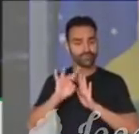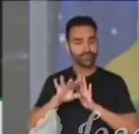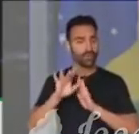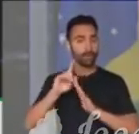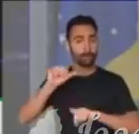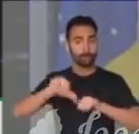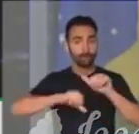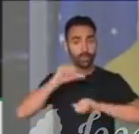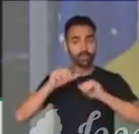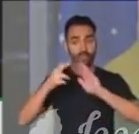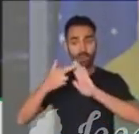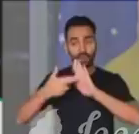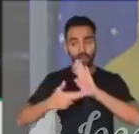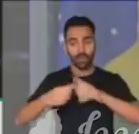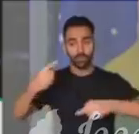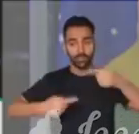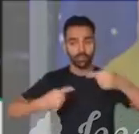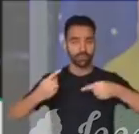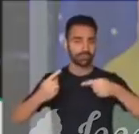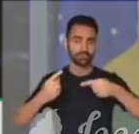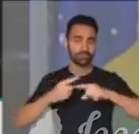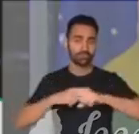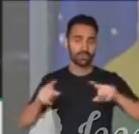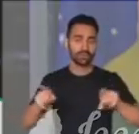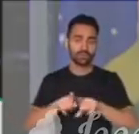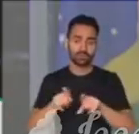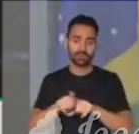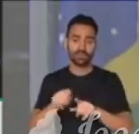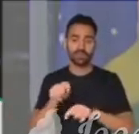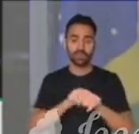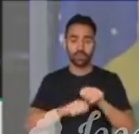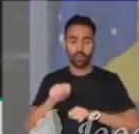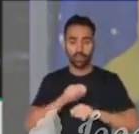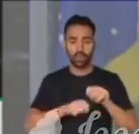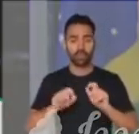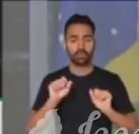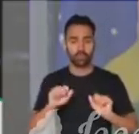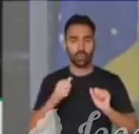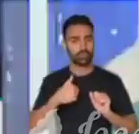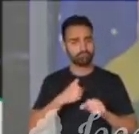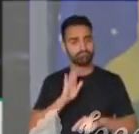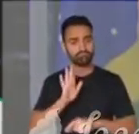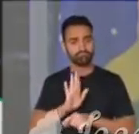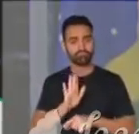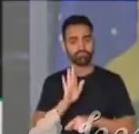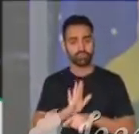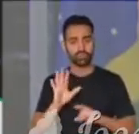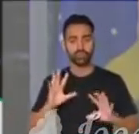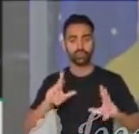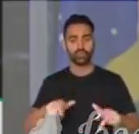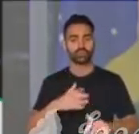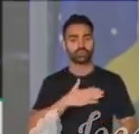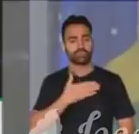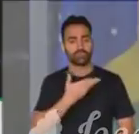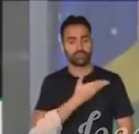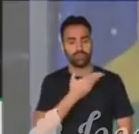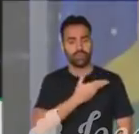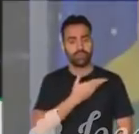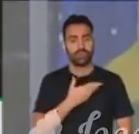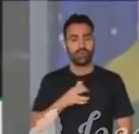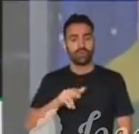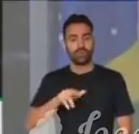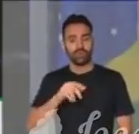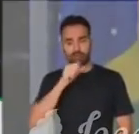reforma política, mas também na questão de reforma econômica, contem comigo. Todos vocês, meus amigos e irmãos, os